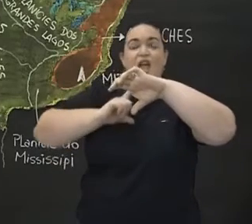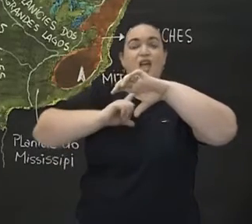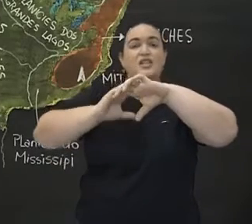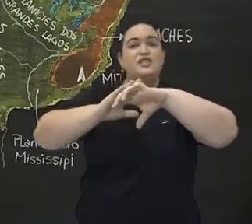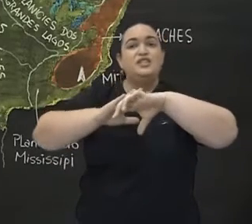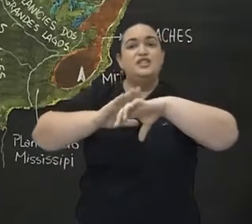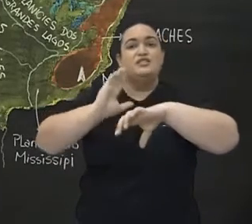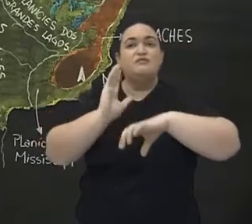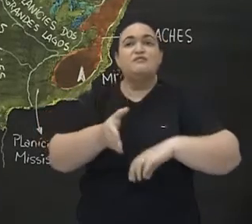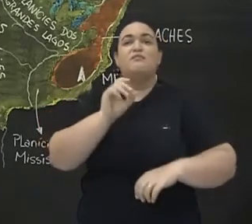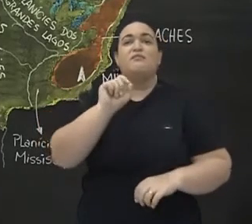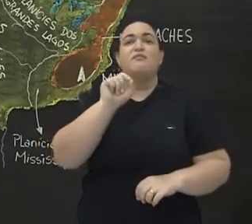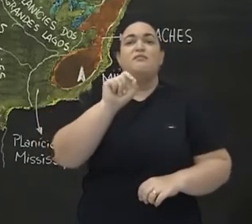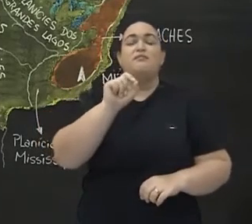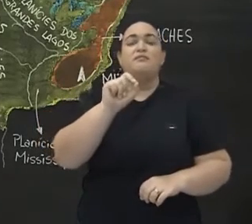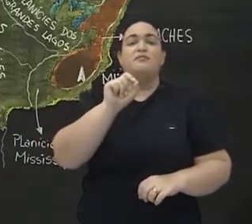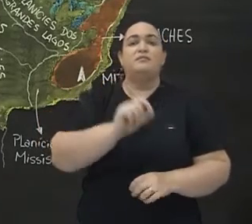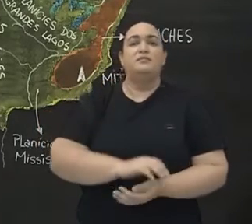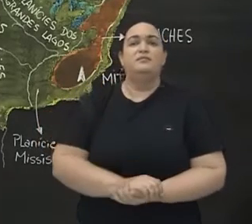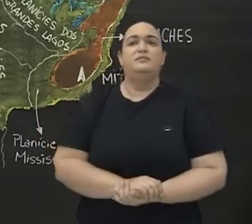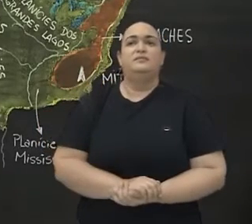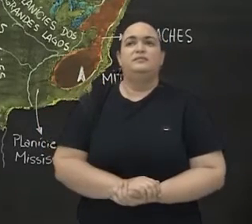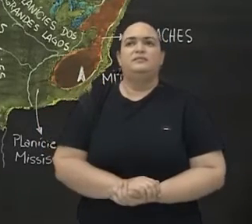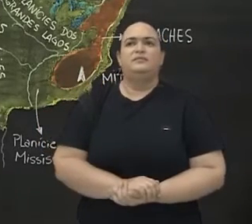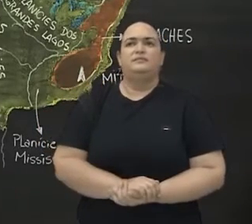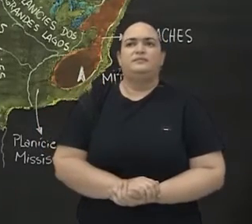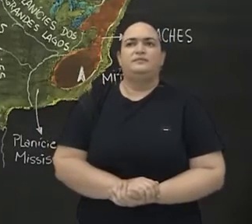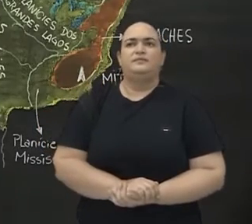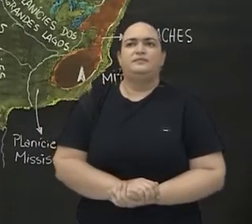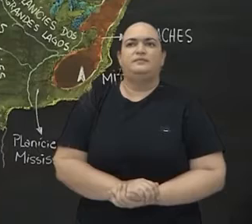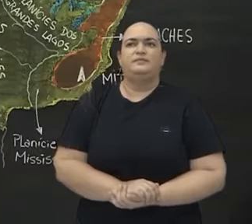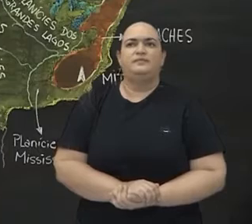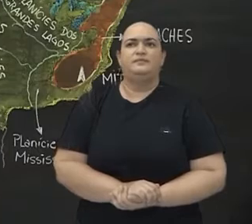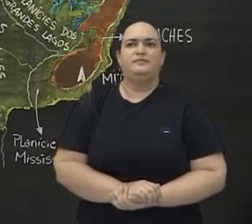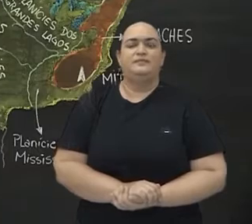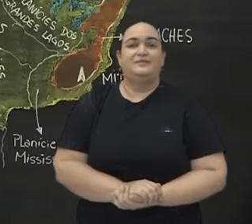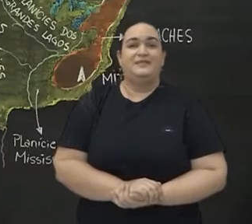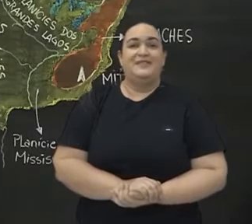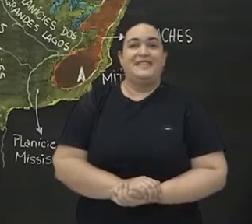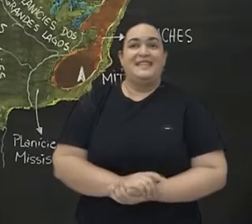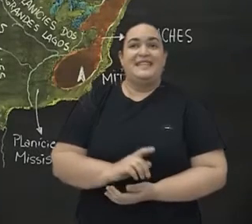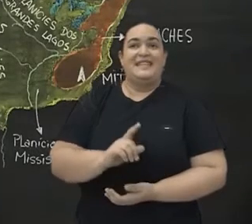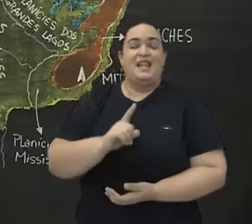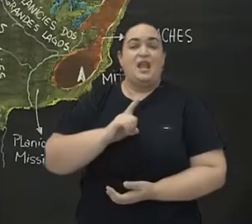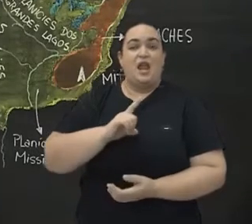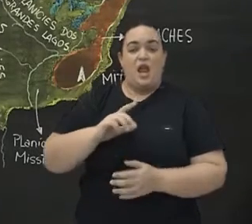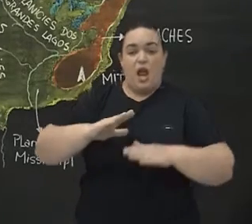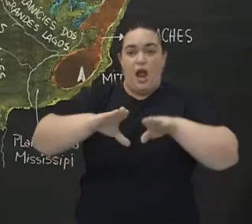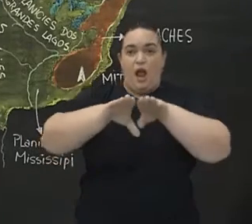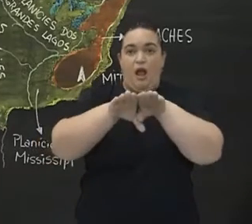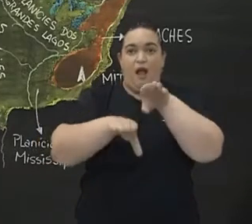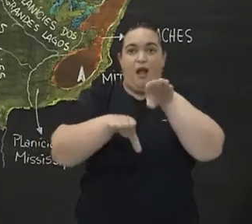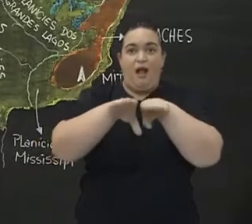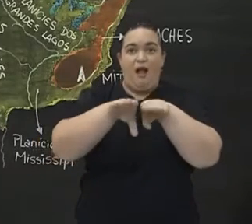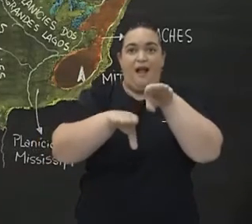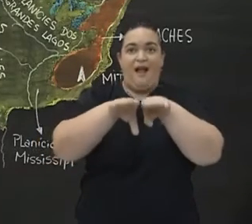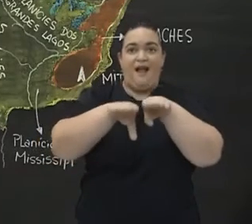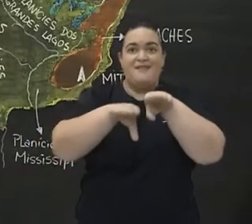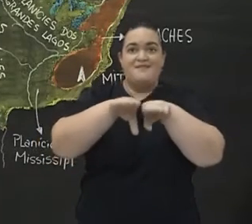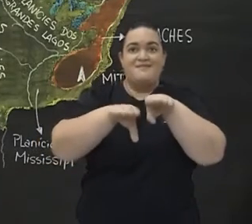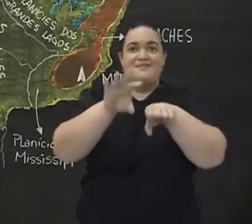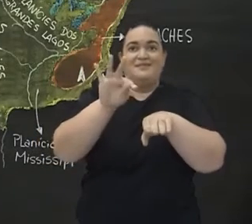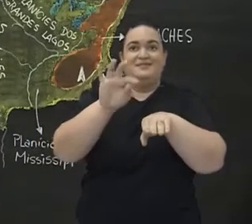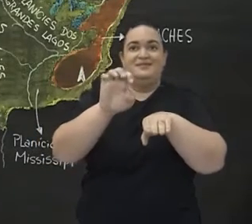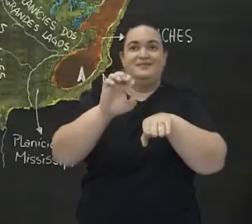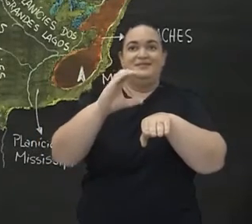formados justamente por isso, onde nós temos aqui a convergência de placas tectônicas.